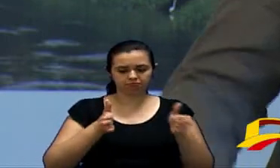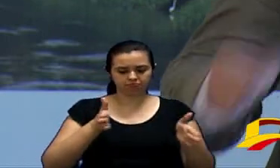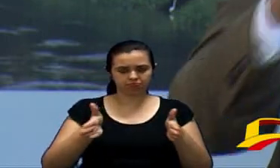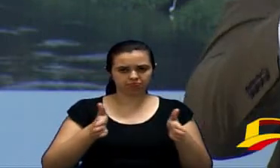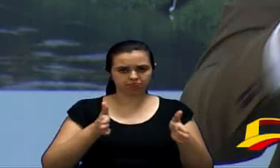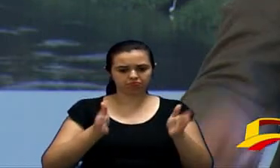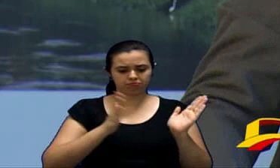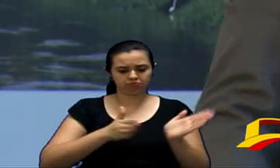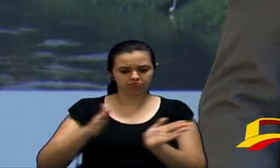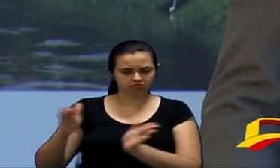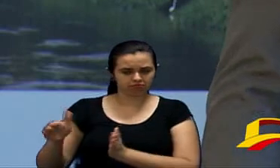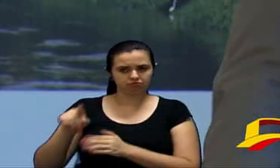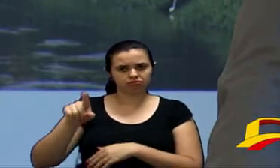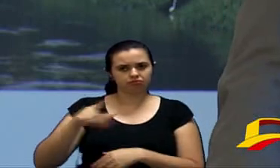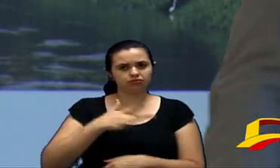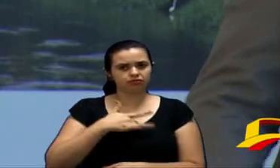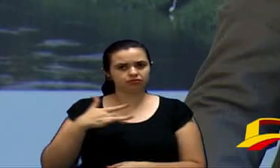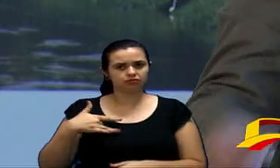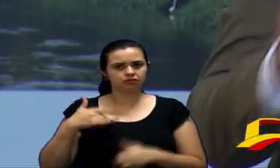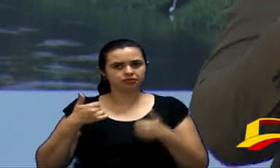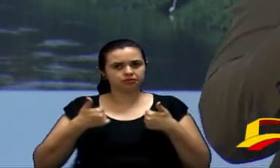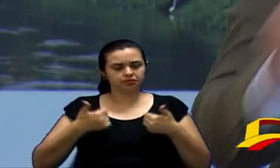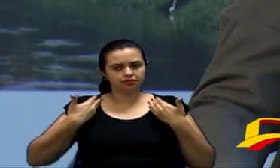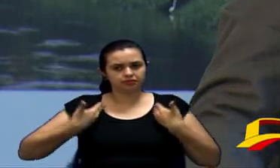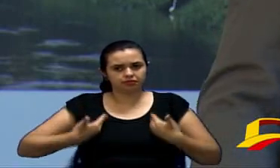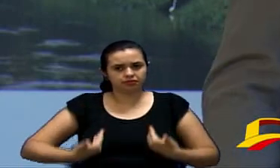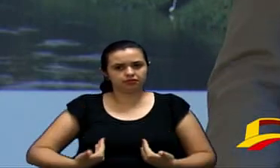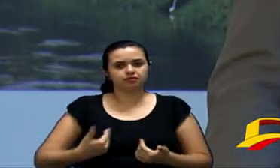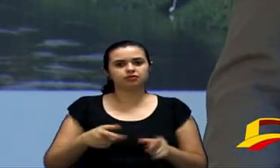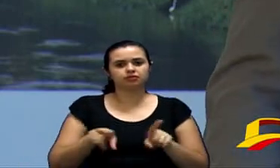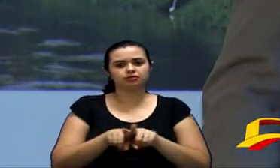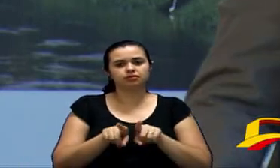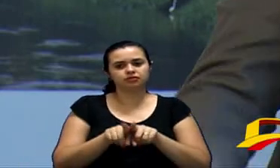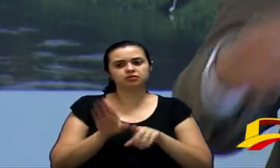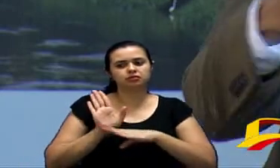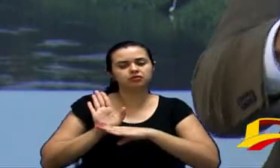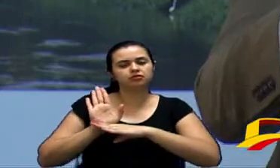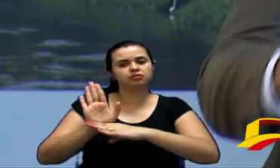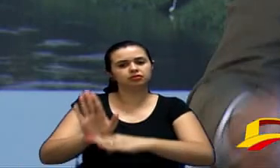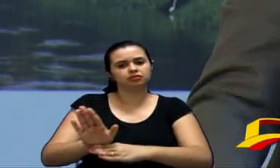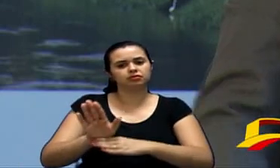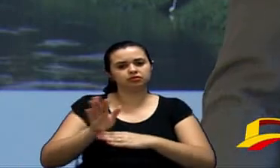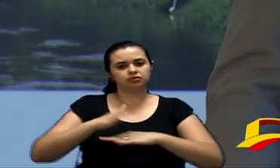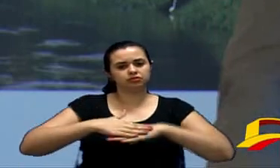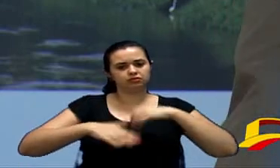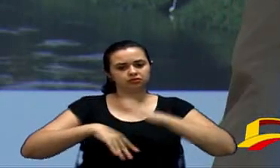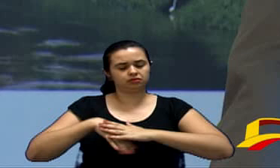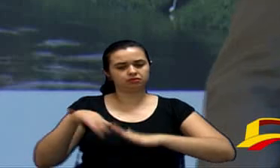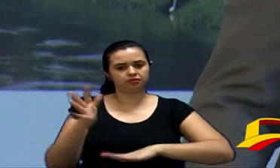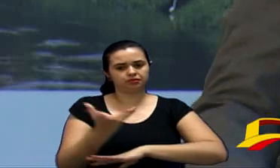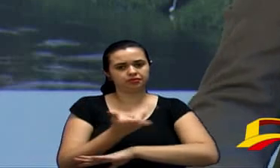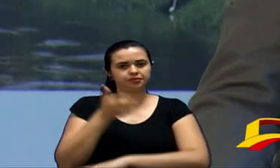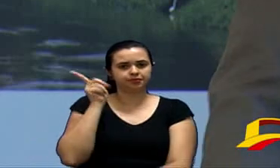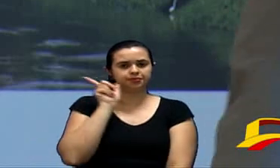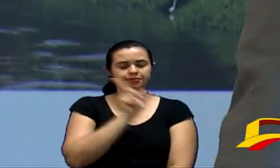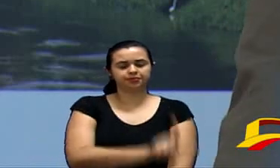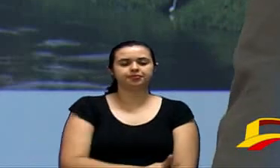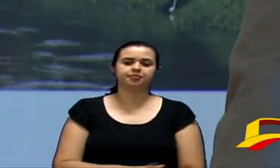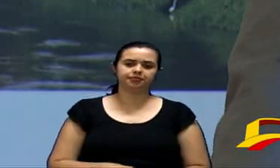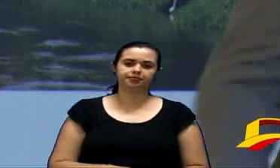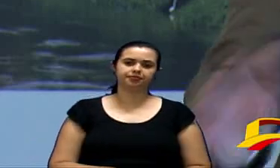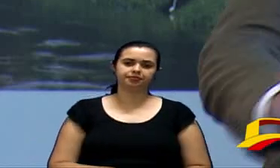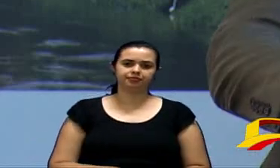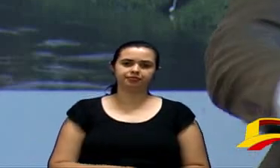preservar a sua integridade, bem como a integridade da população em geral, assim como melhor servir no interesse público primário como um